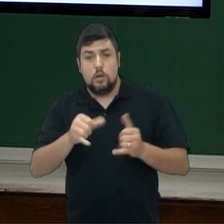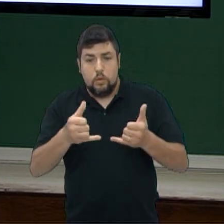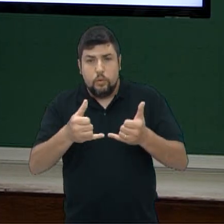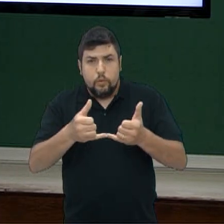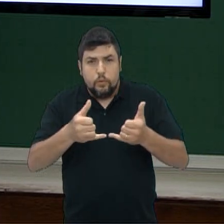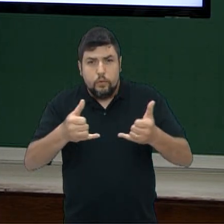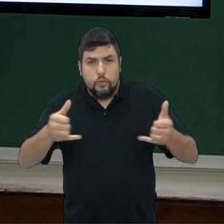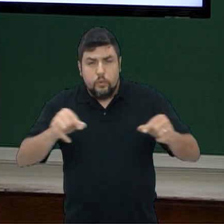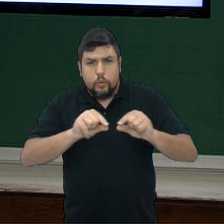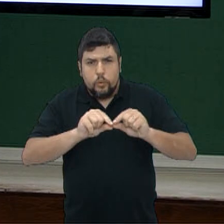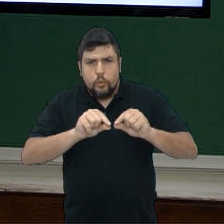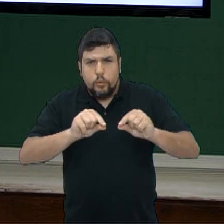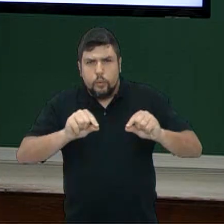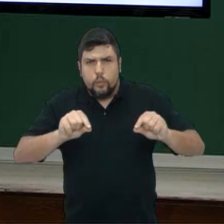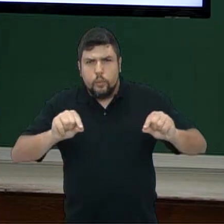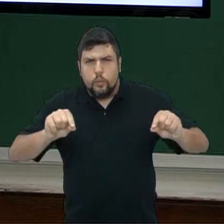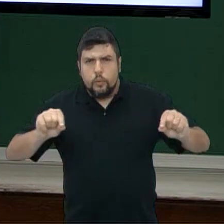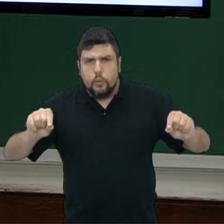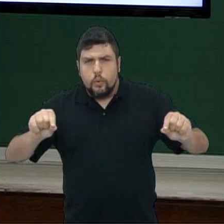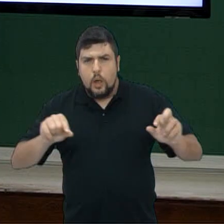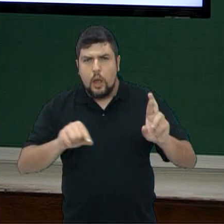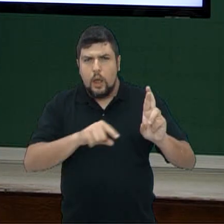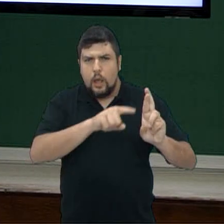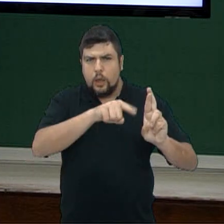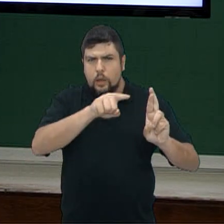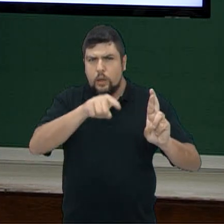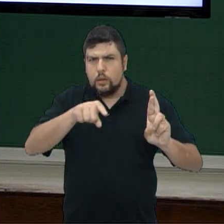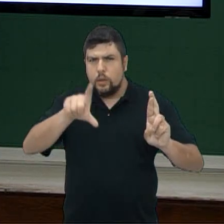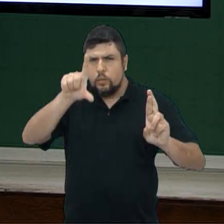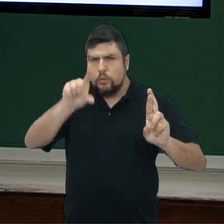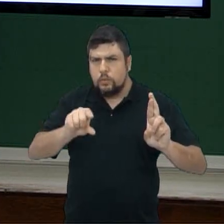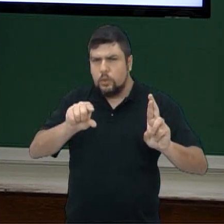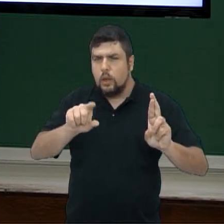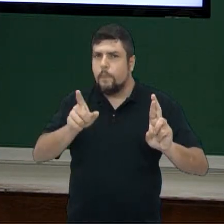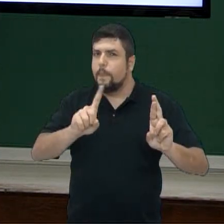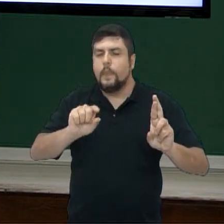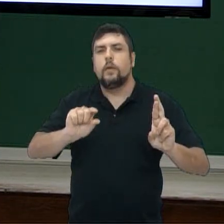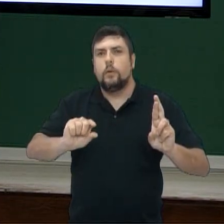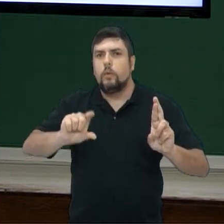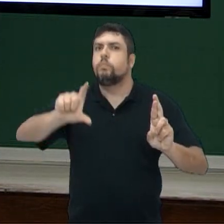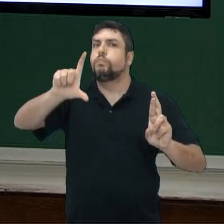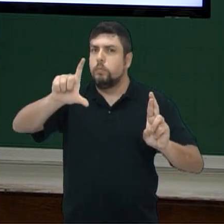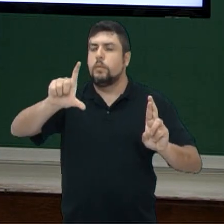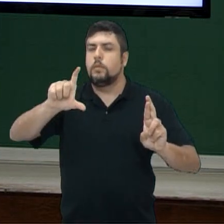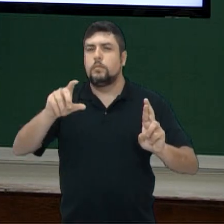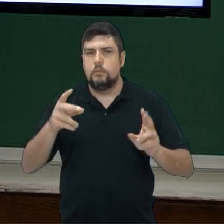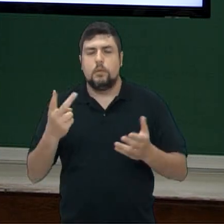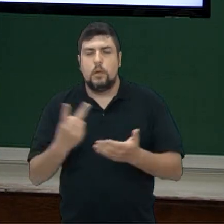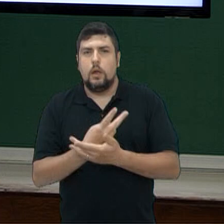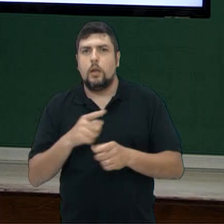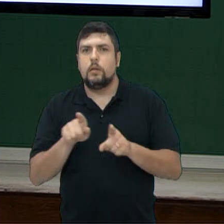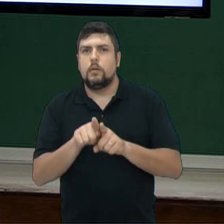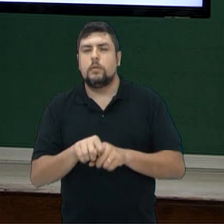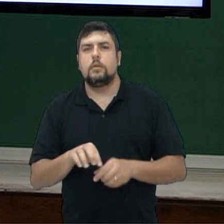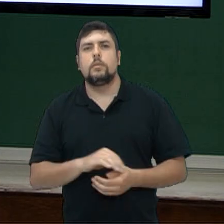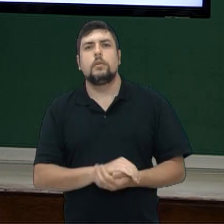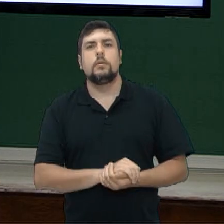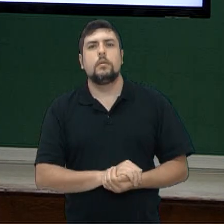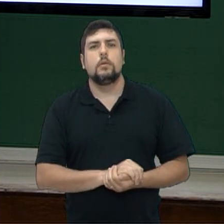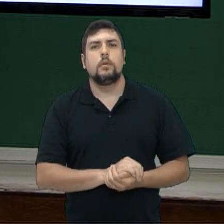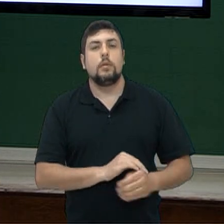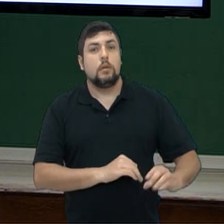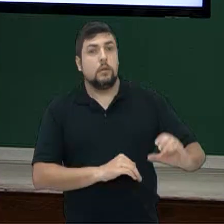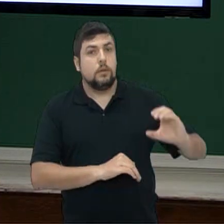fio, vai diminuir ou vai aumentar a resistência? Vai aumentar, né? Então está errada também. A letra C,